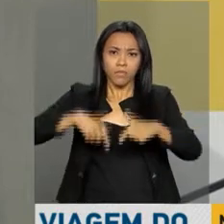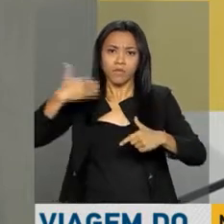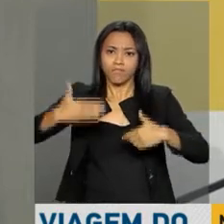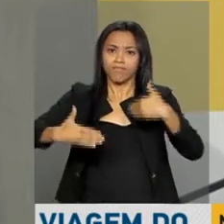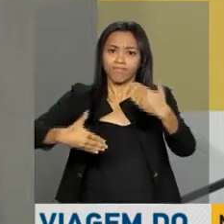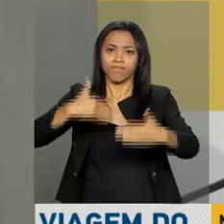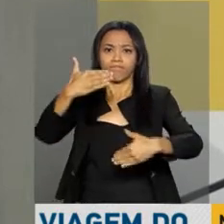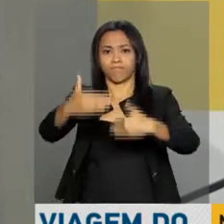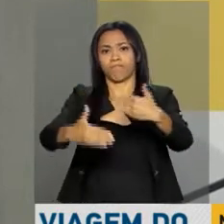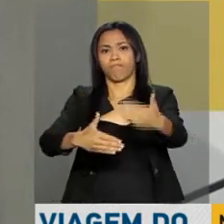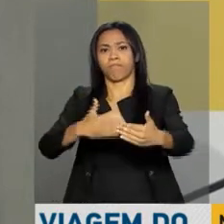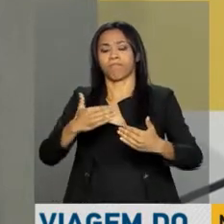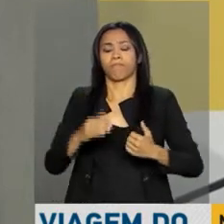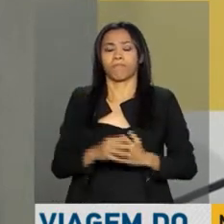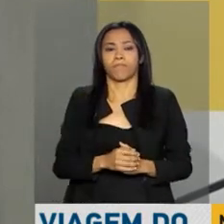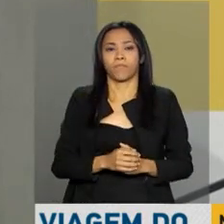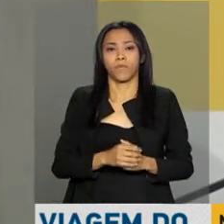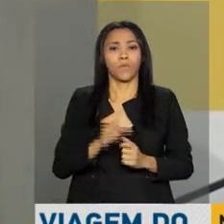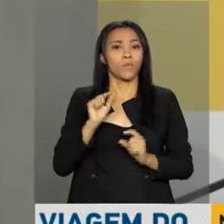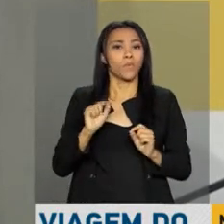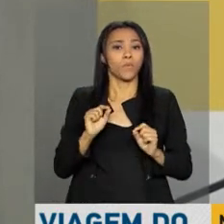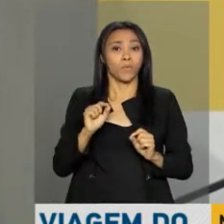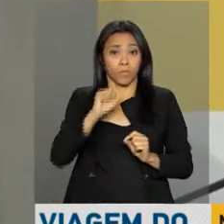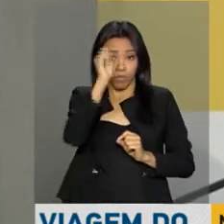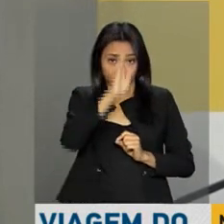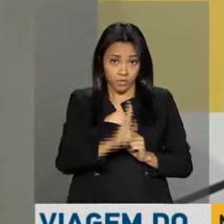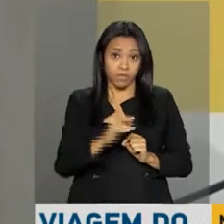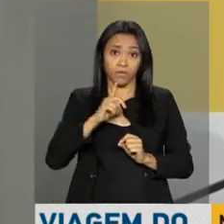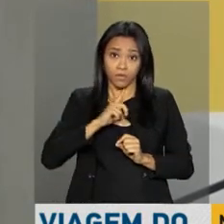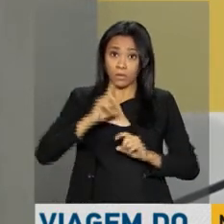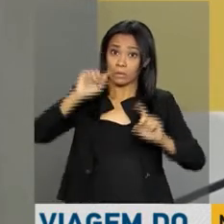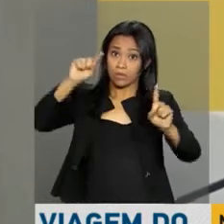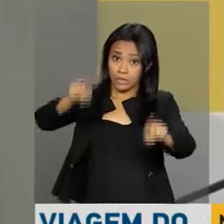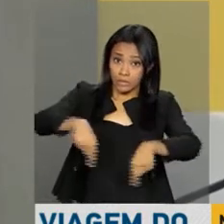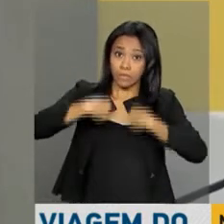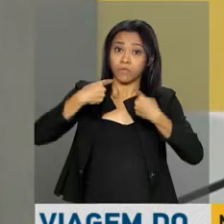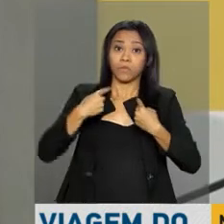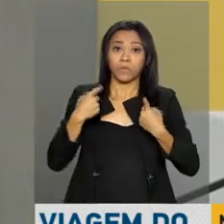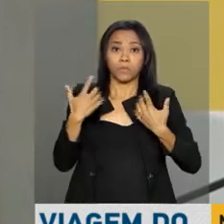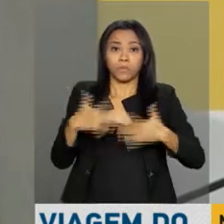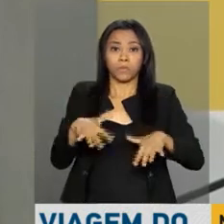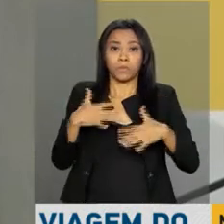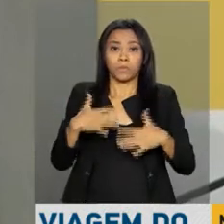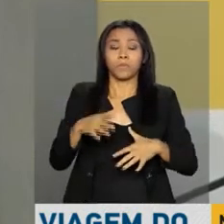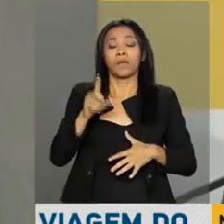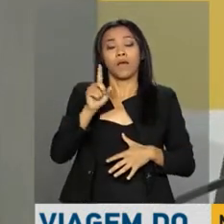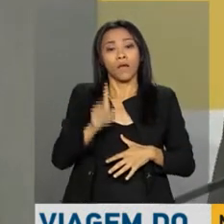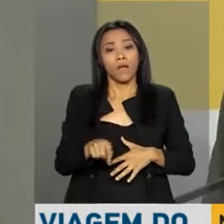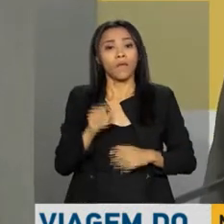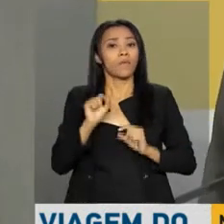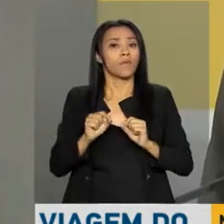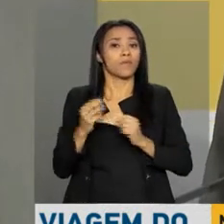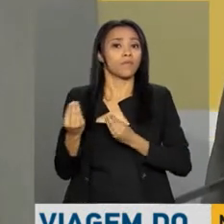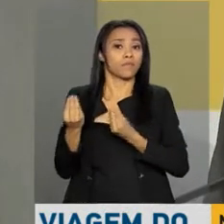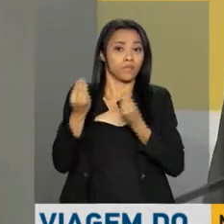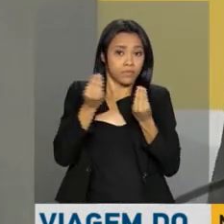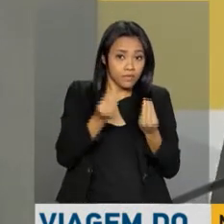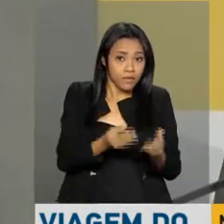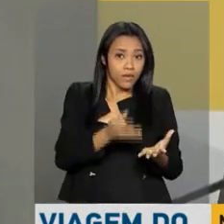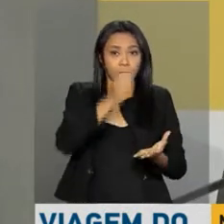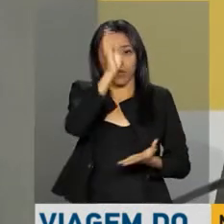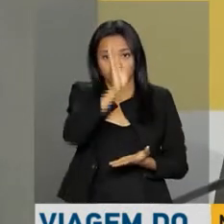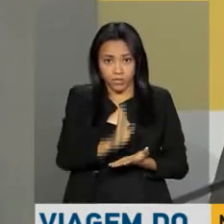nosso desafio maior tem sido de governar o brasil o